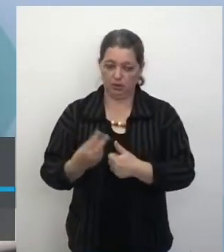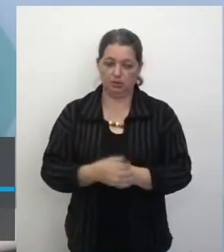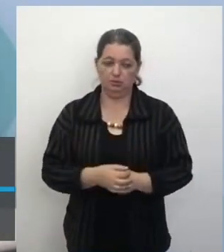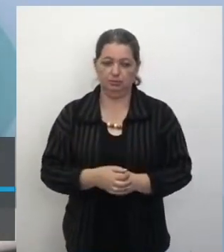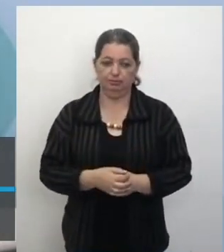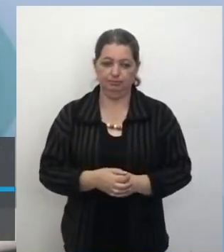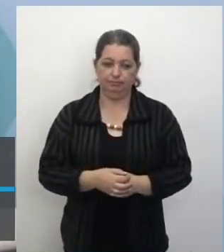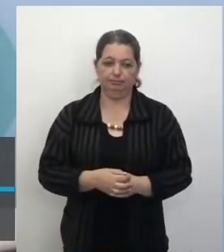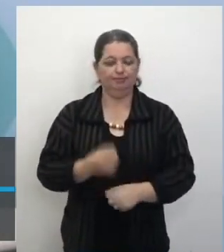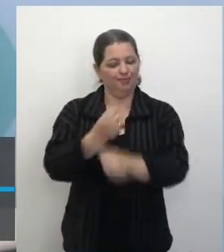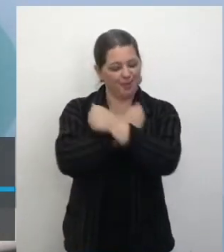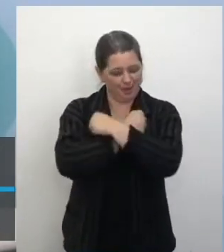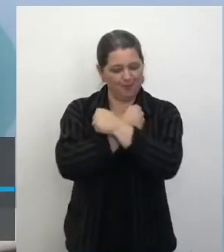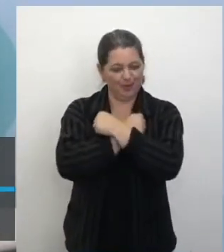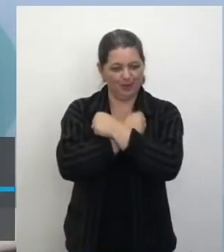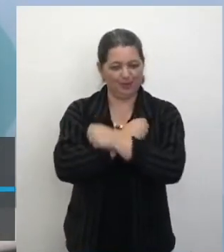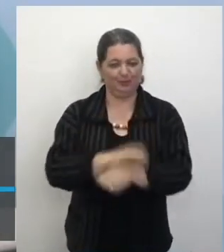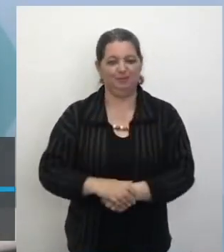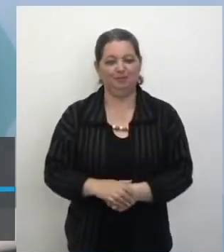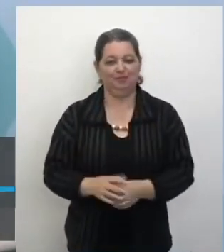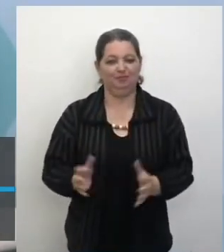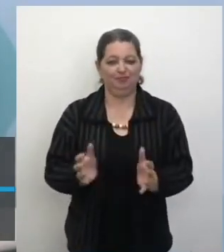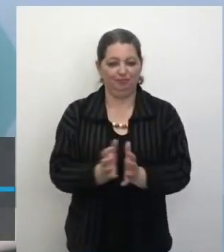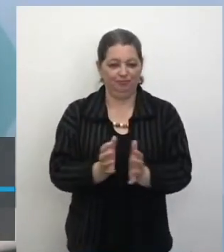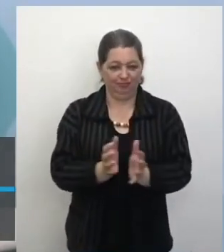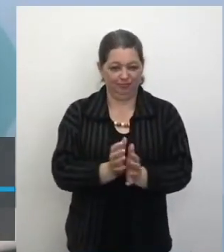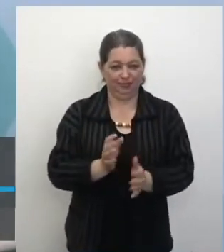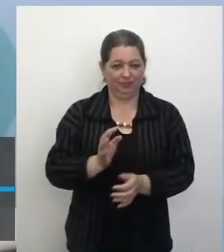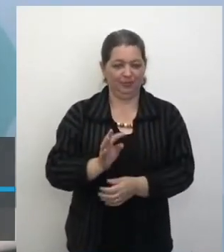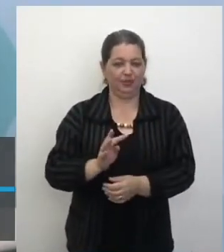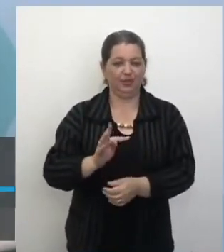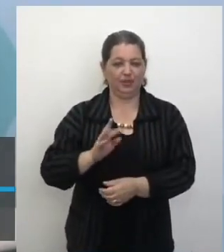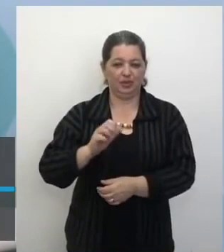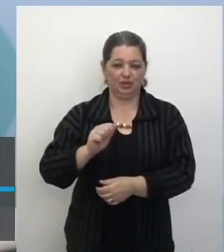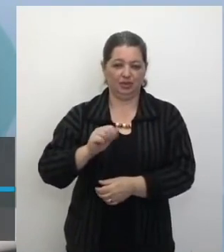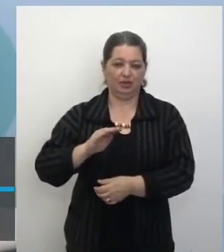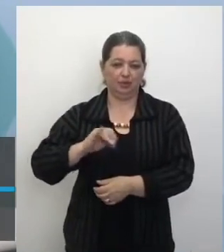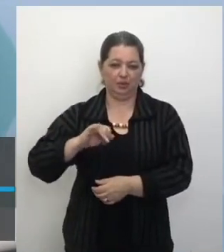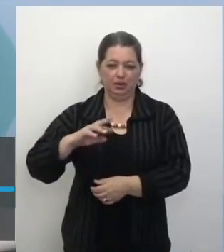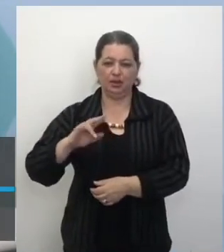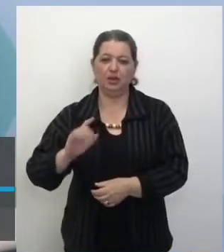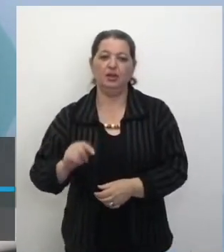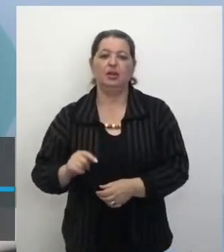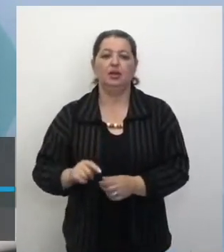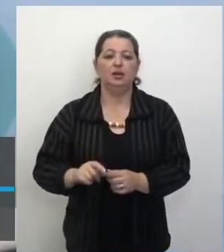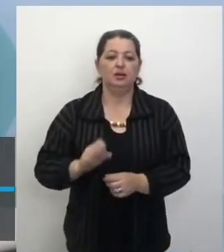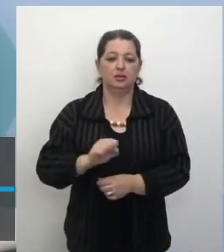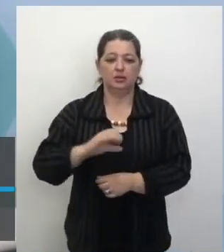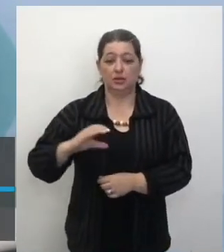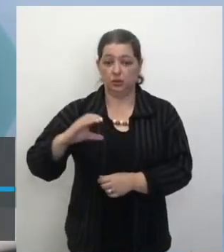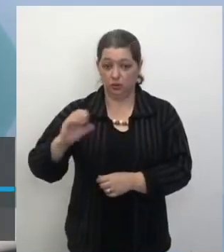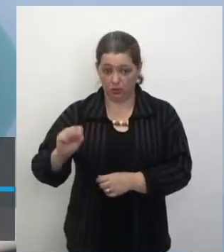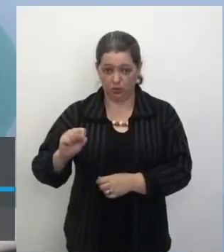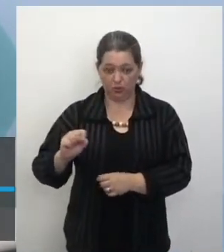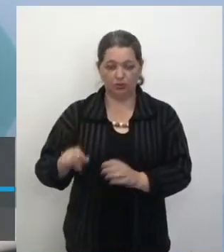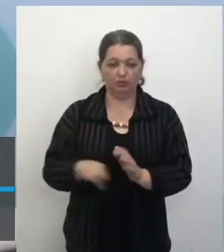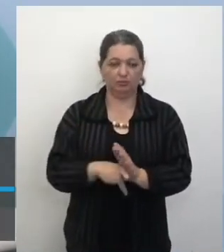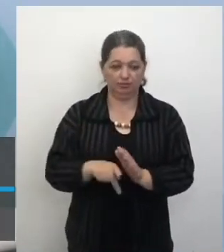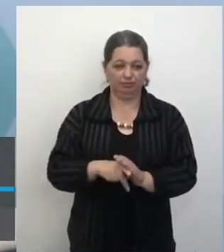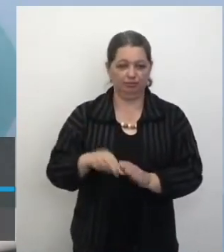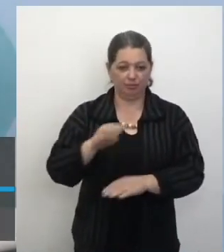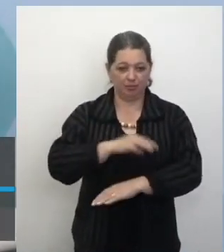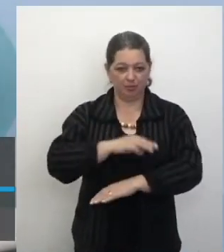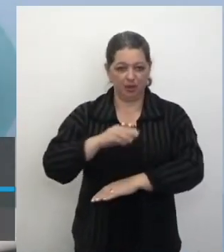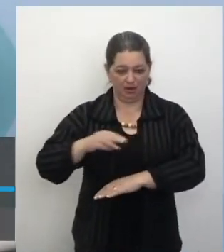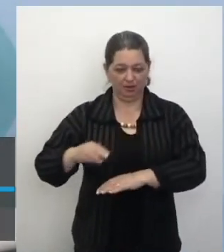vai abraço aí pro pessoal de Tanabi, Botucatu, Jaú, São Caetano do Sul, Mairinque e da Sul